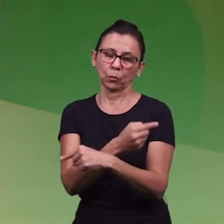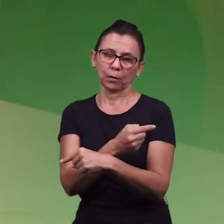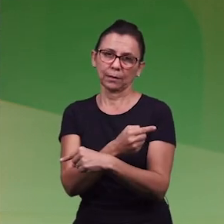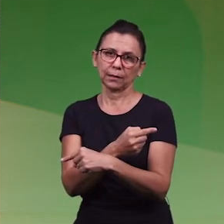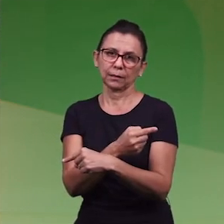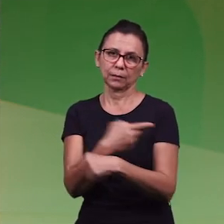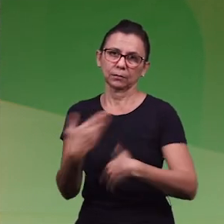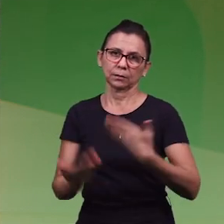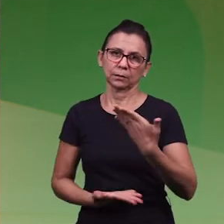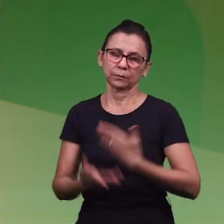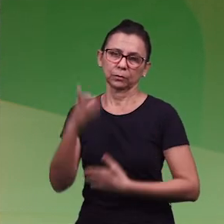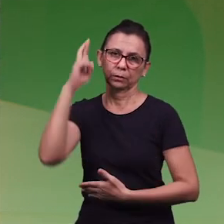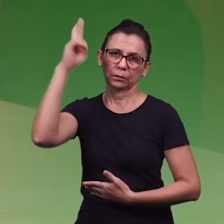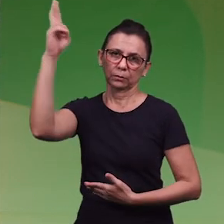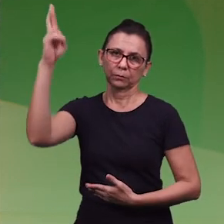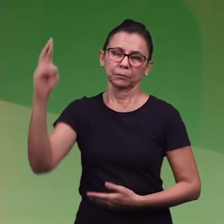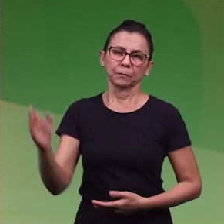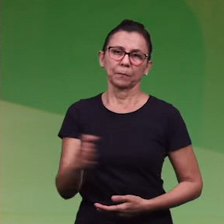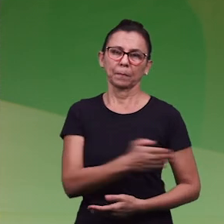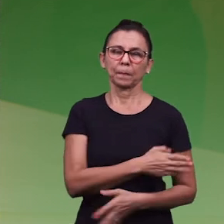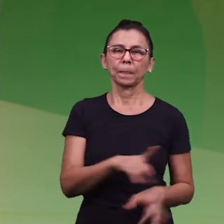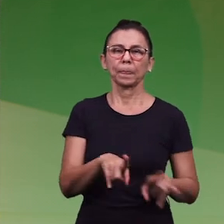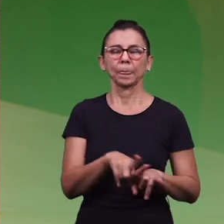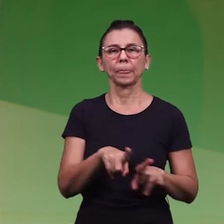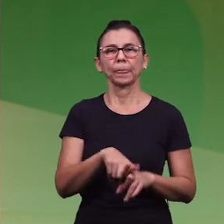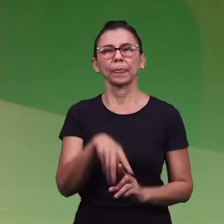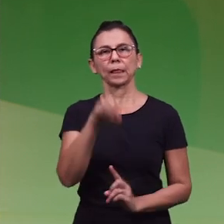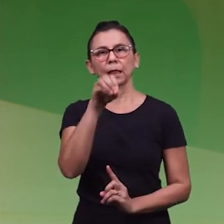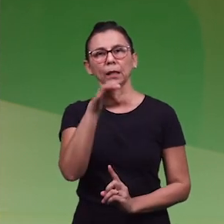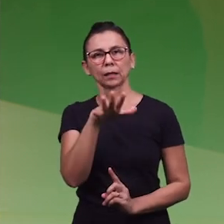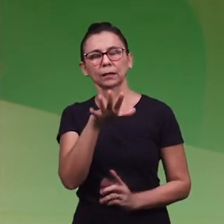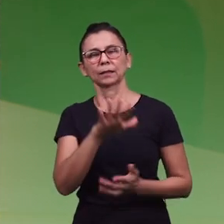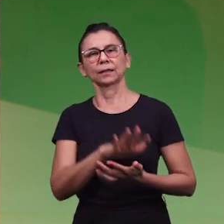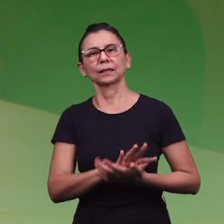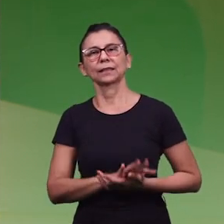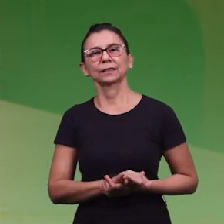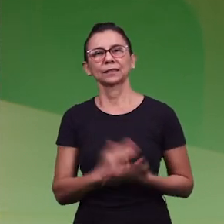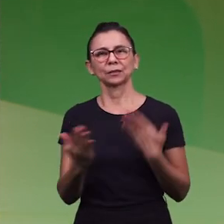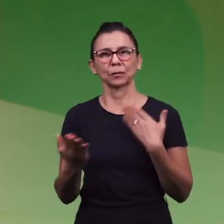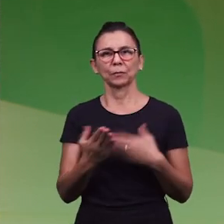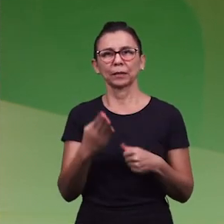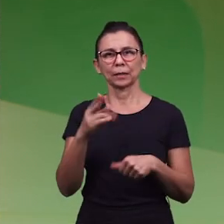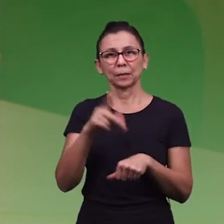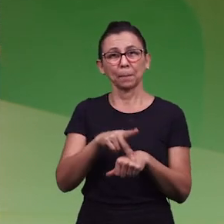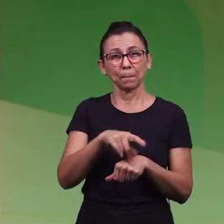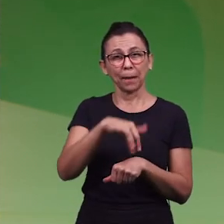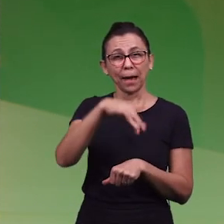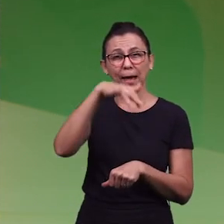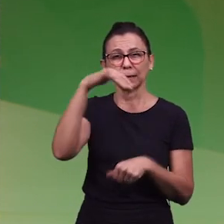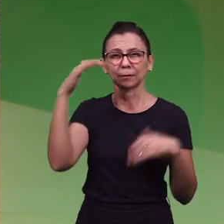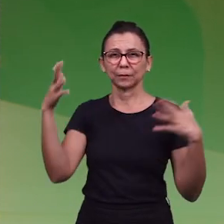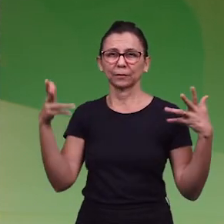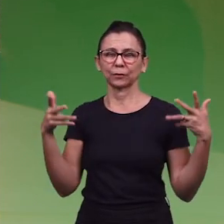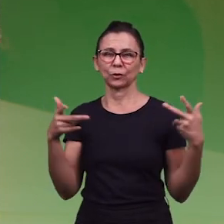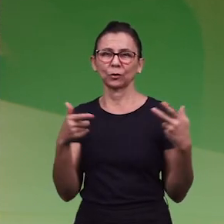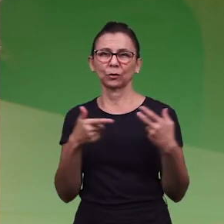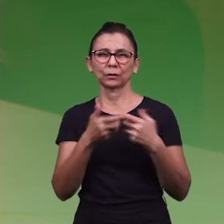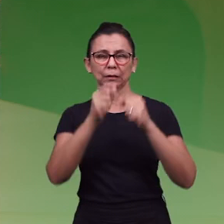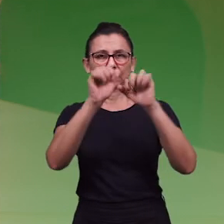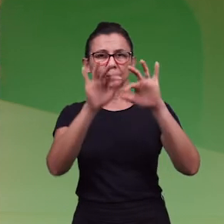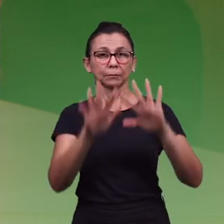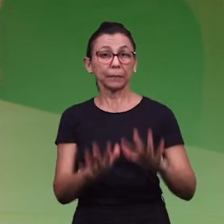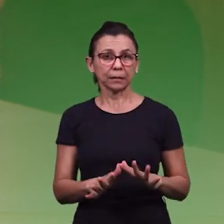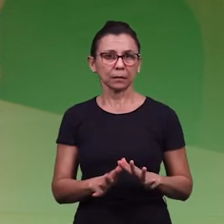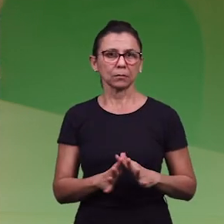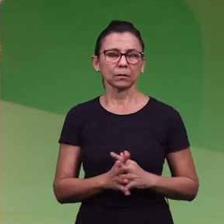contra o servo do Senhor. Outra coisa é que a graça, ela é um tesouro de bênçãos que Deus colocou à disposição do servo, né,